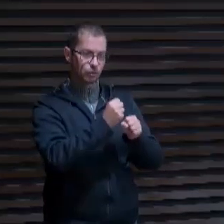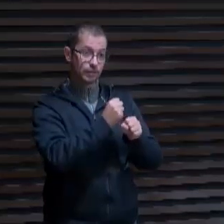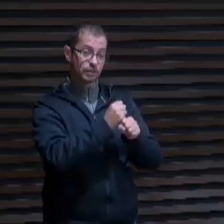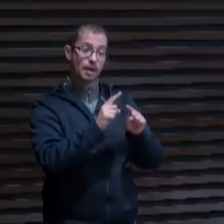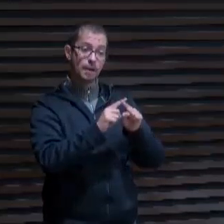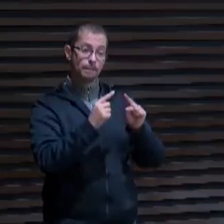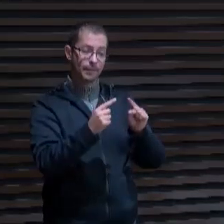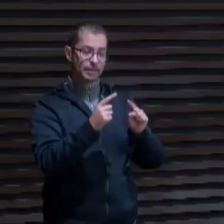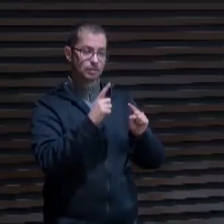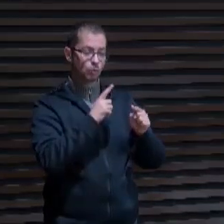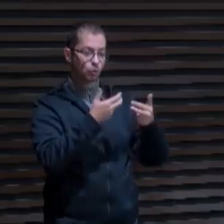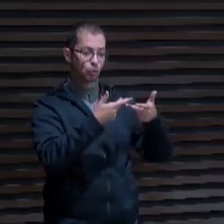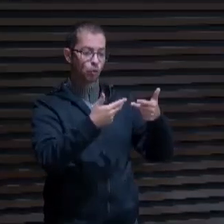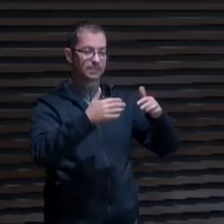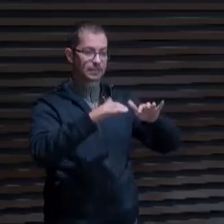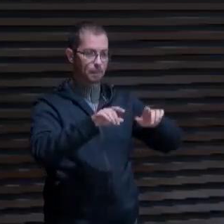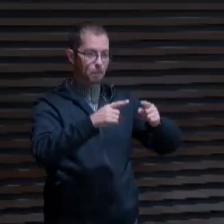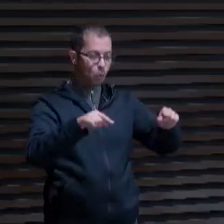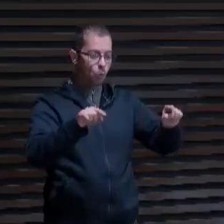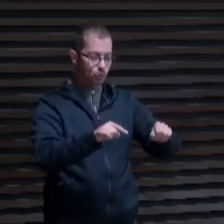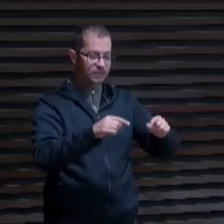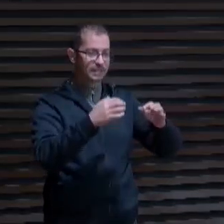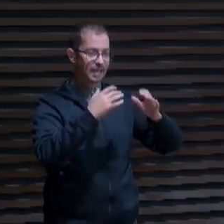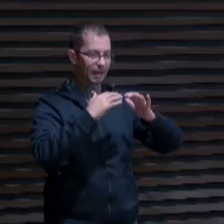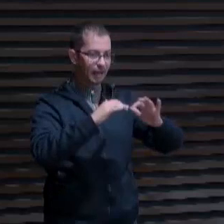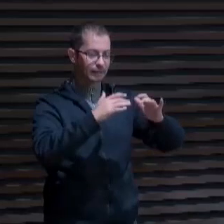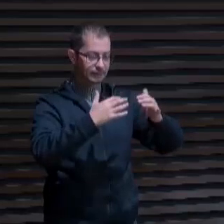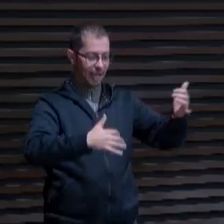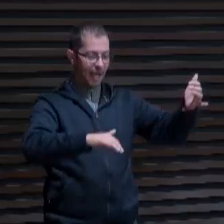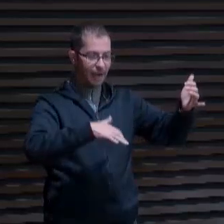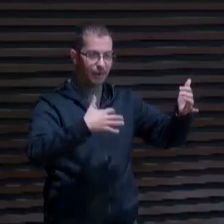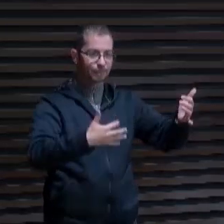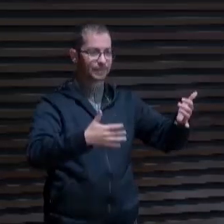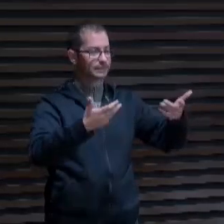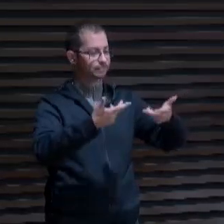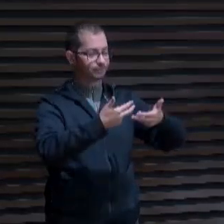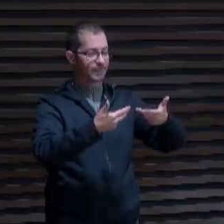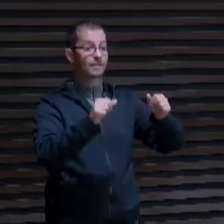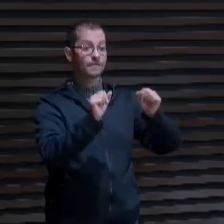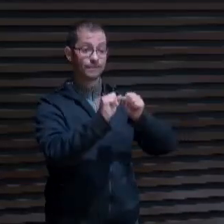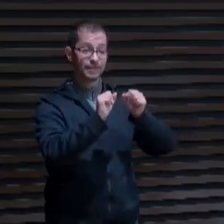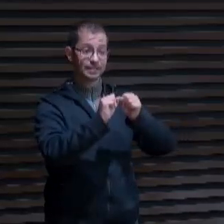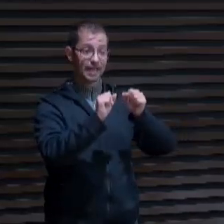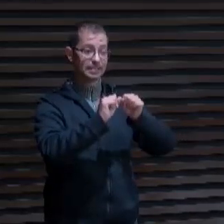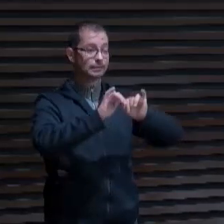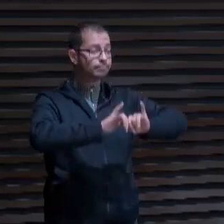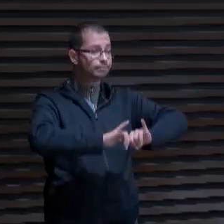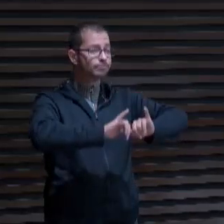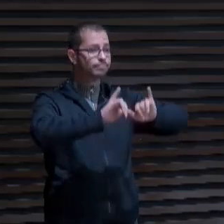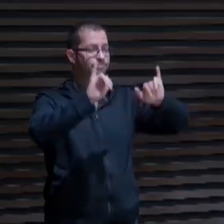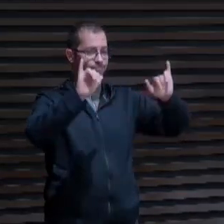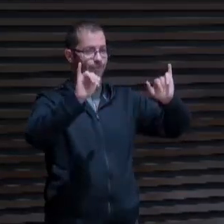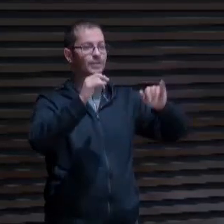que com instrumentos músicos, com alaúdes, harpas e símbolos, se fizessem ouvir e